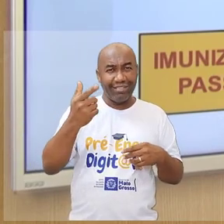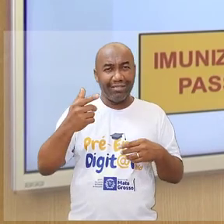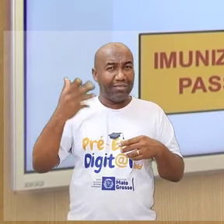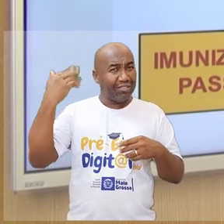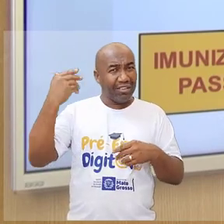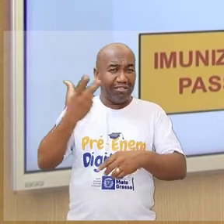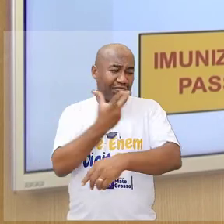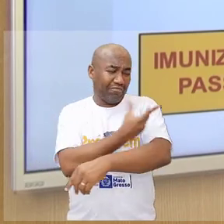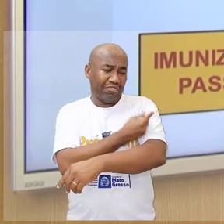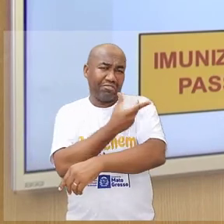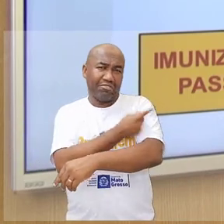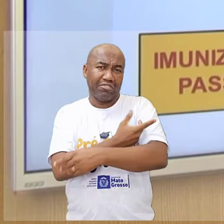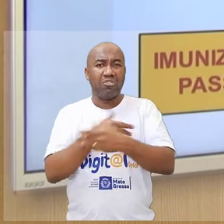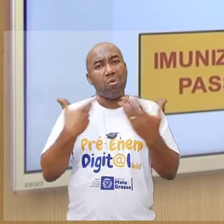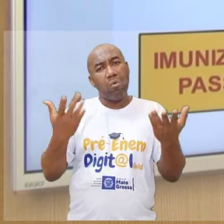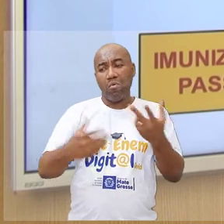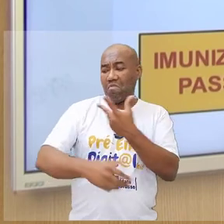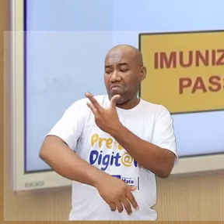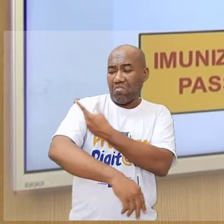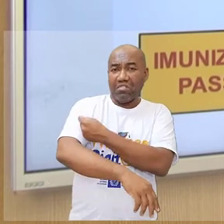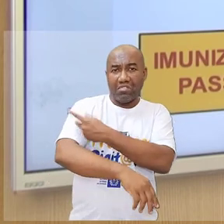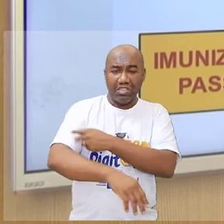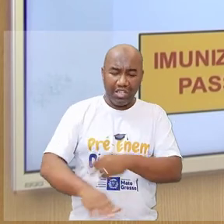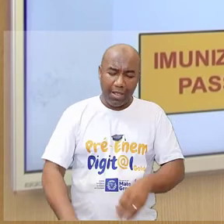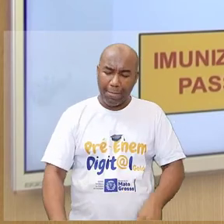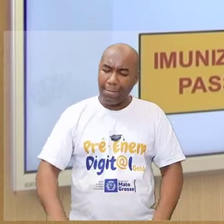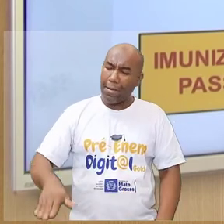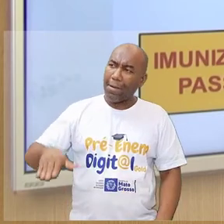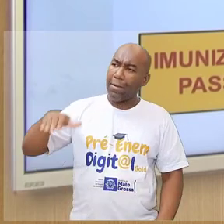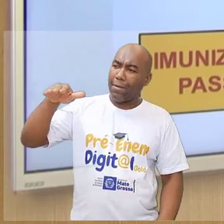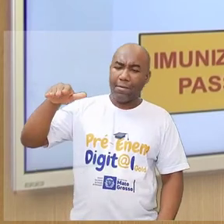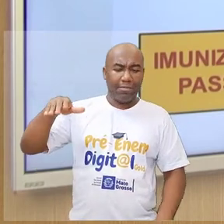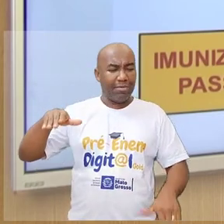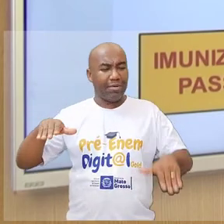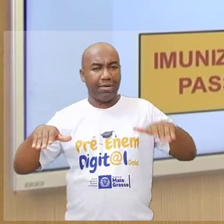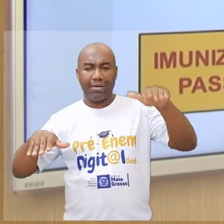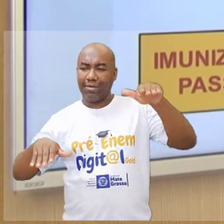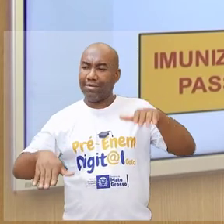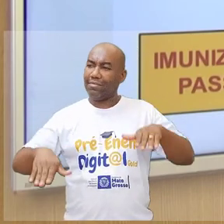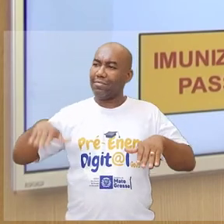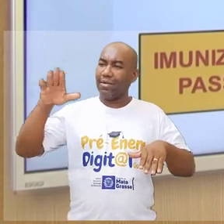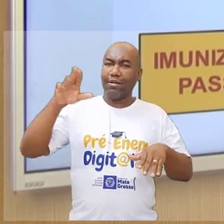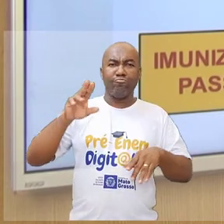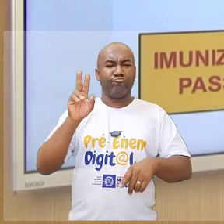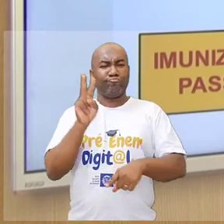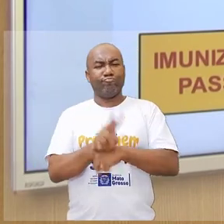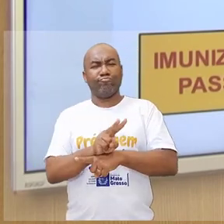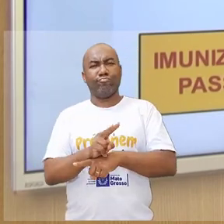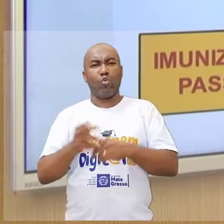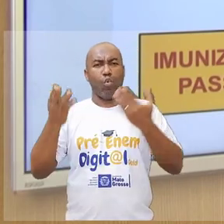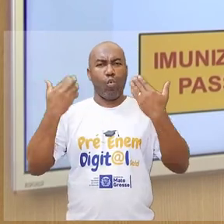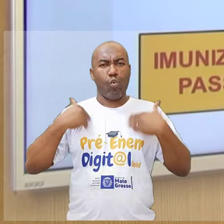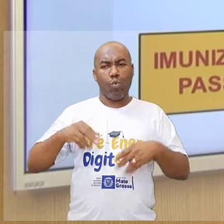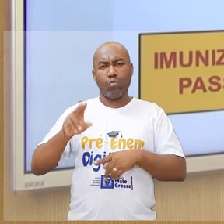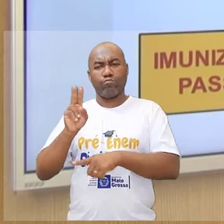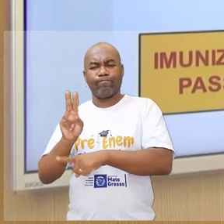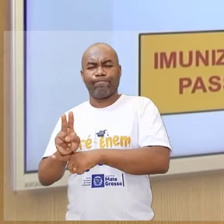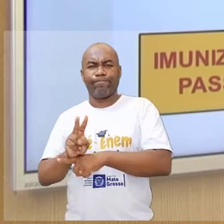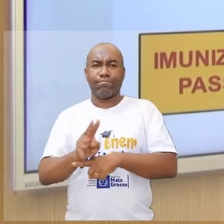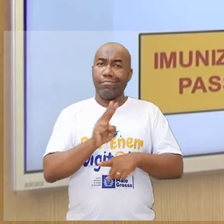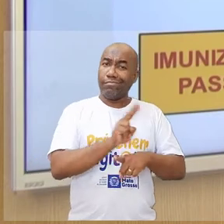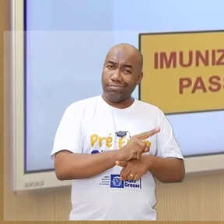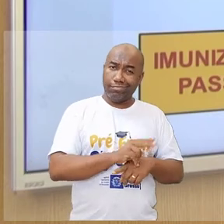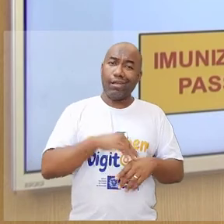até hoje está imunizado. A longo prazo, aconteceu o quê? Prevenção. E o